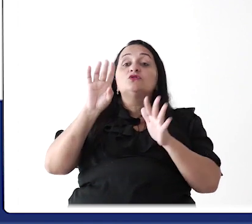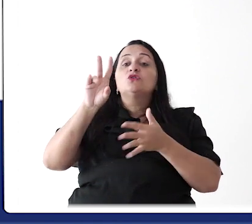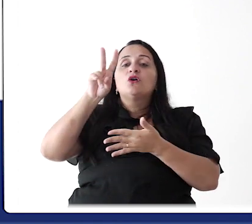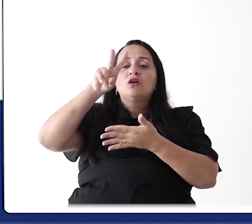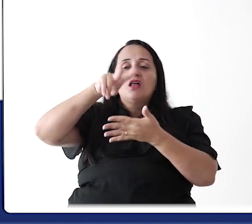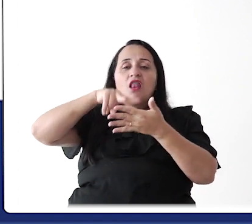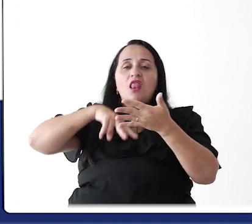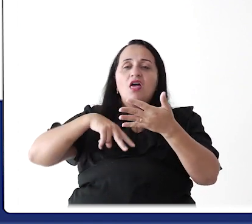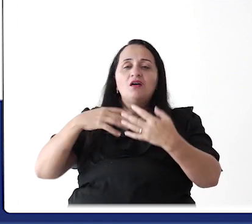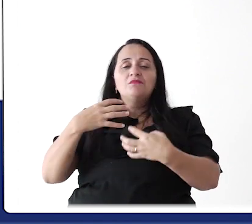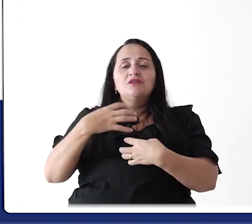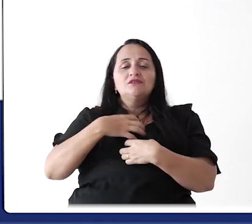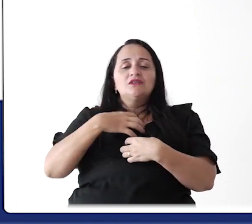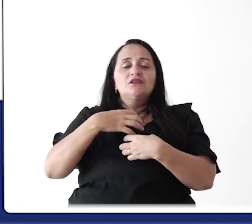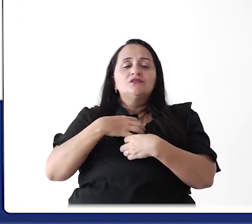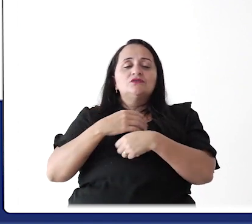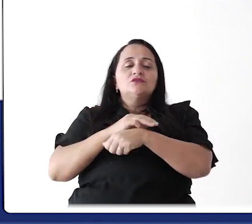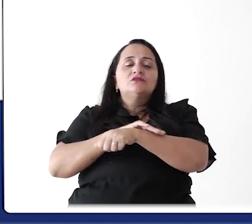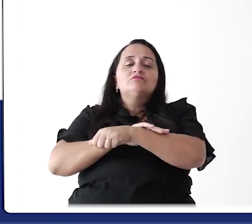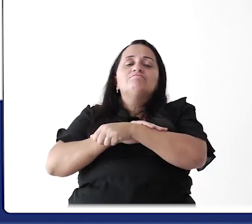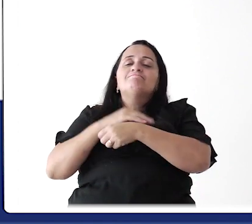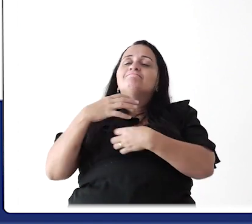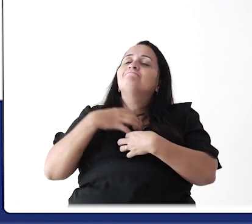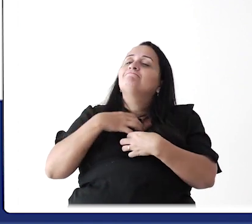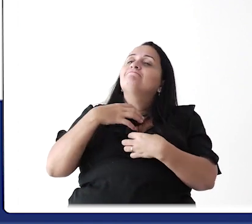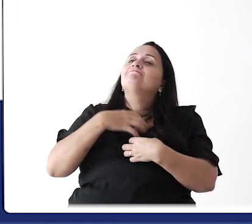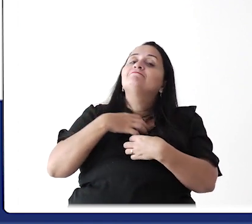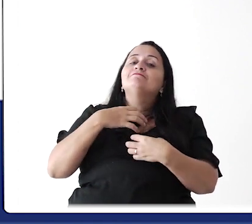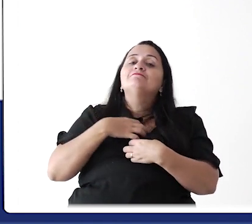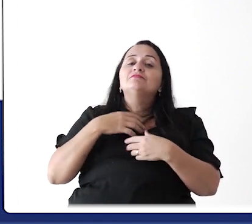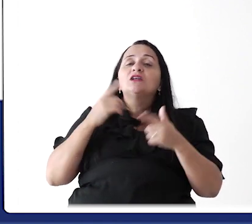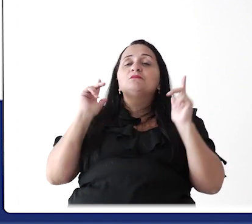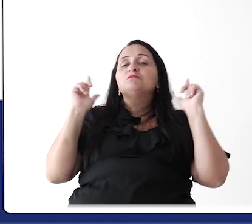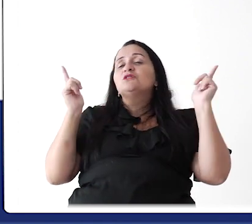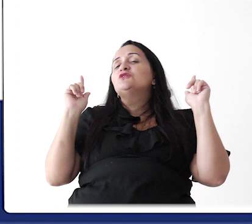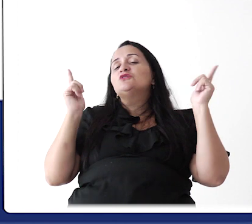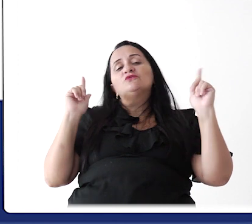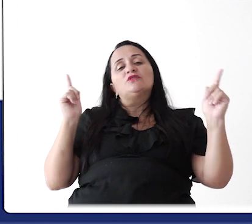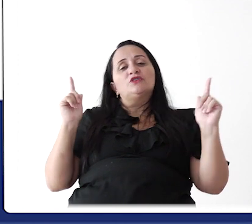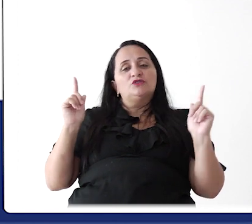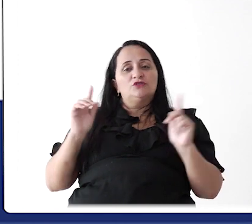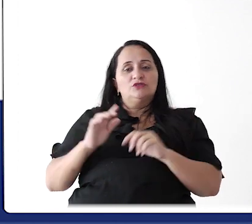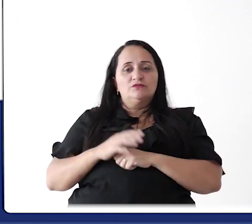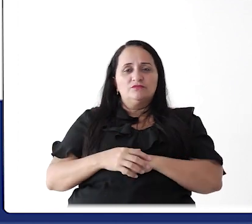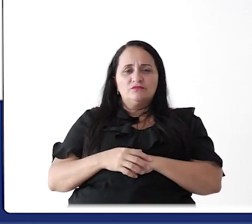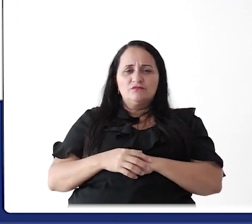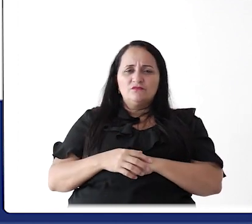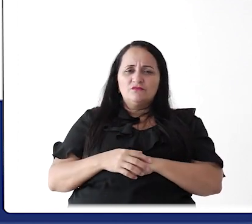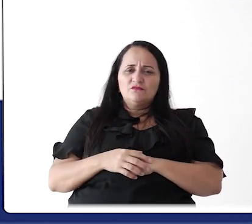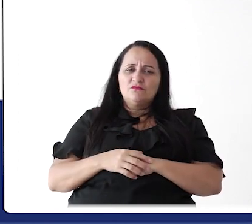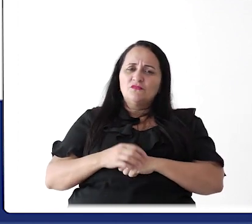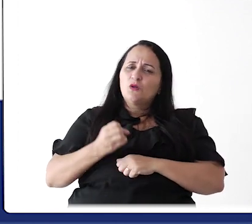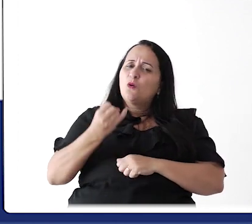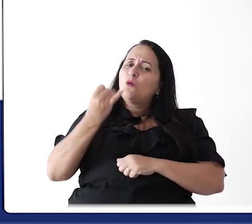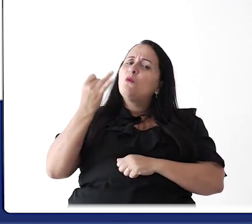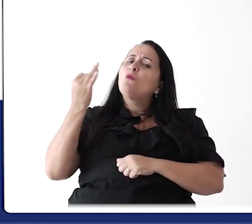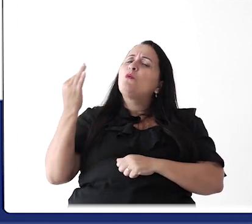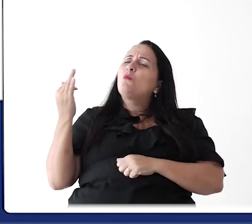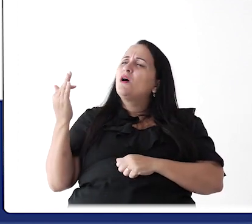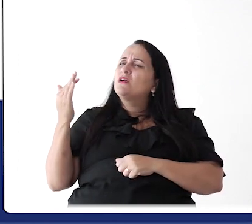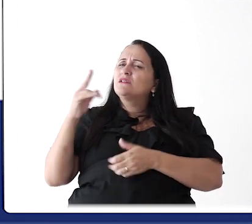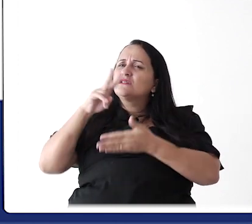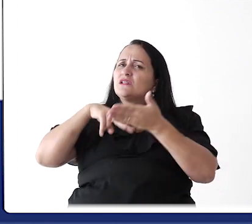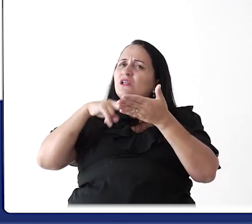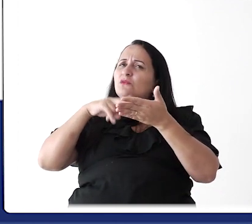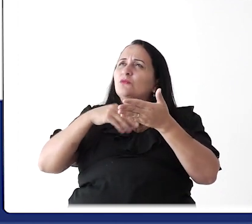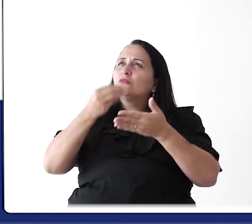sonhar, para sentir-me na pele dos protagonistas, para me divertir mesmo. Quanto dessas leituras habita